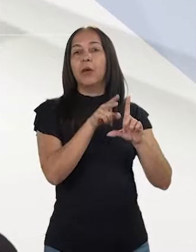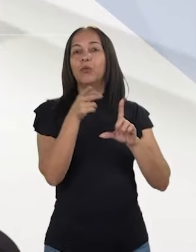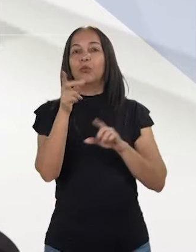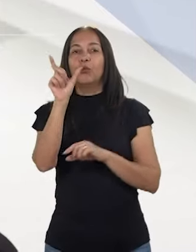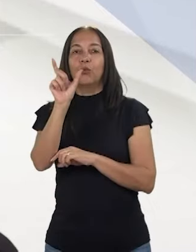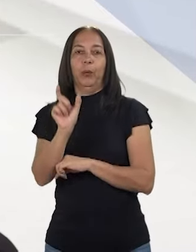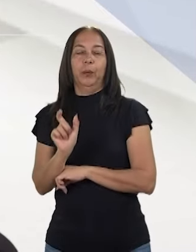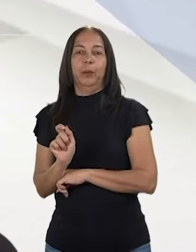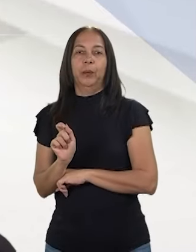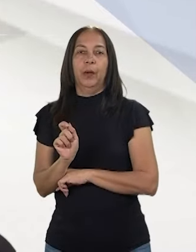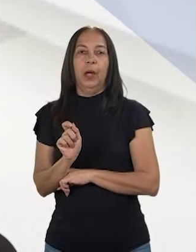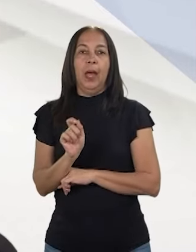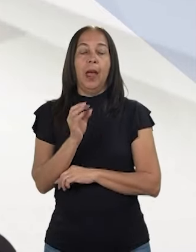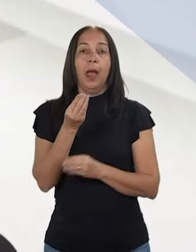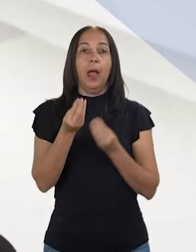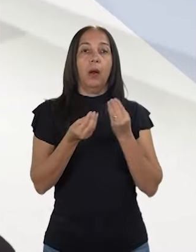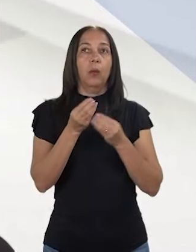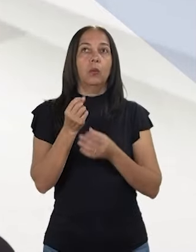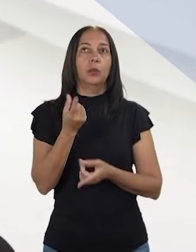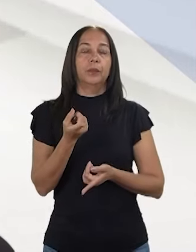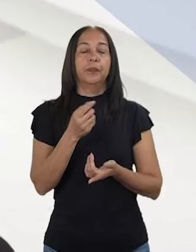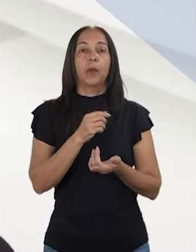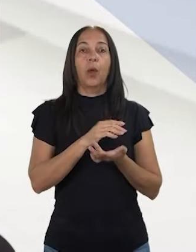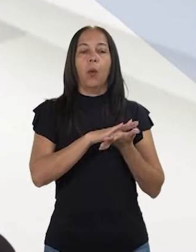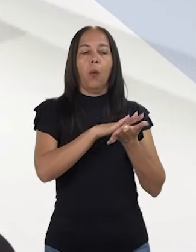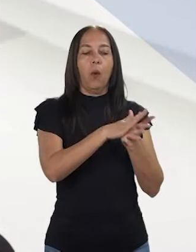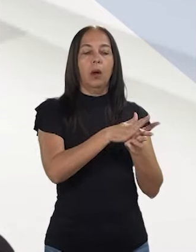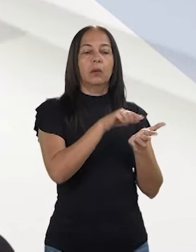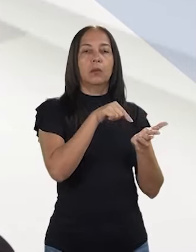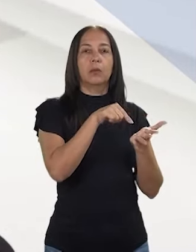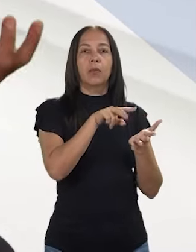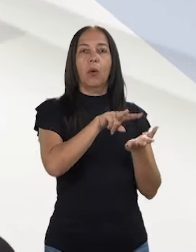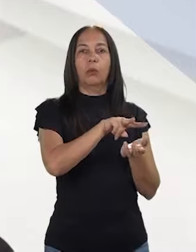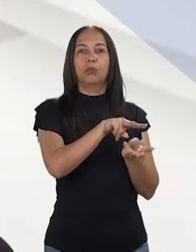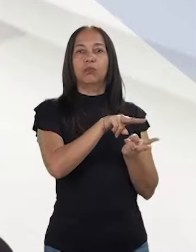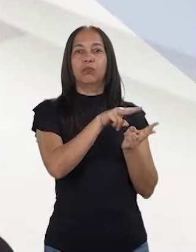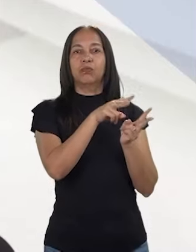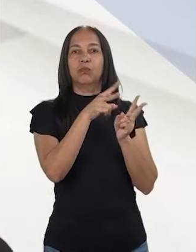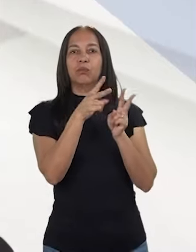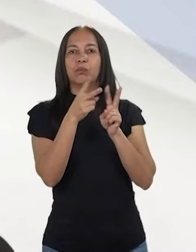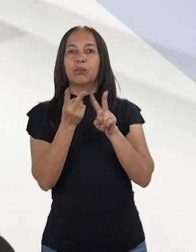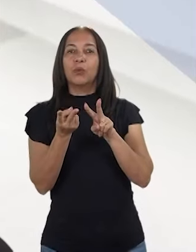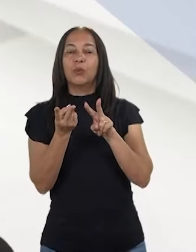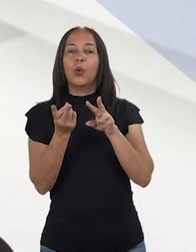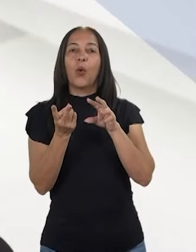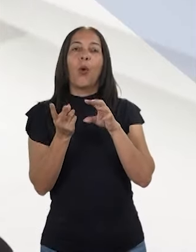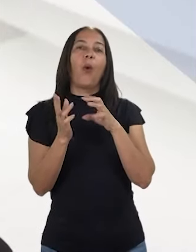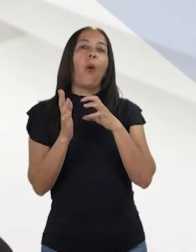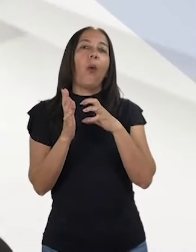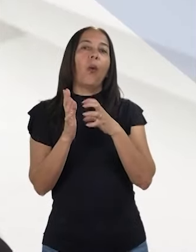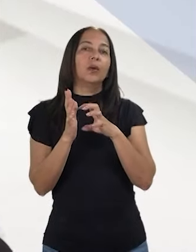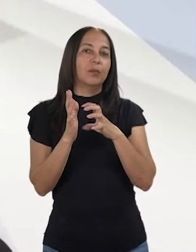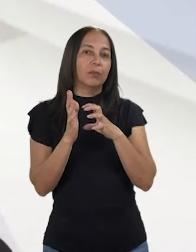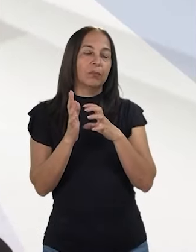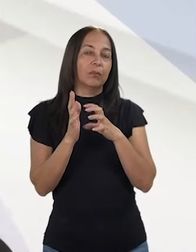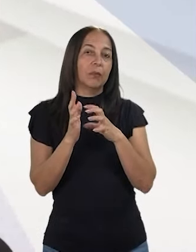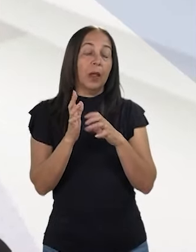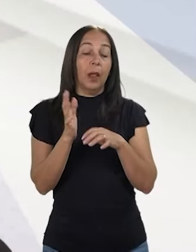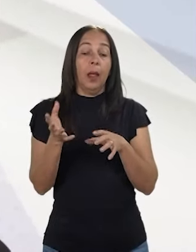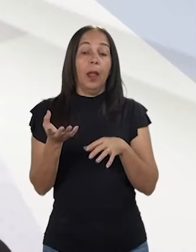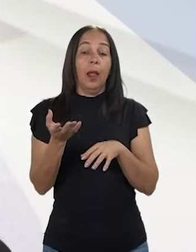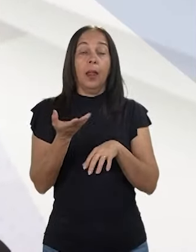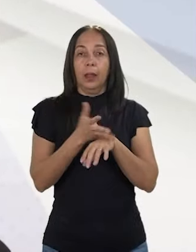dizer que as expressões do racismo elas passam por um processo de codificação do ponto